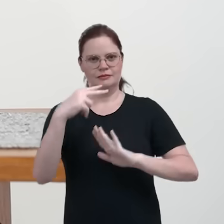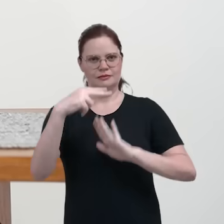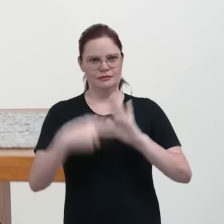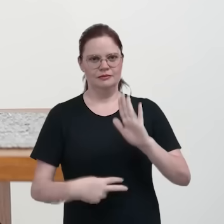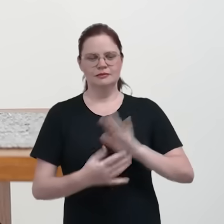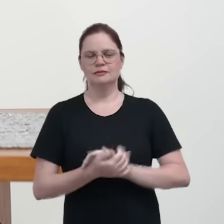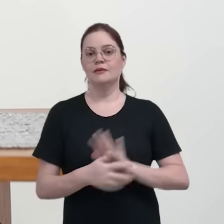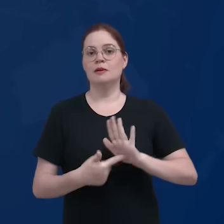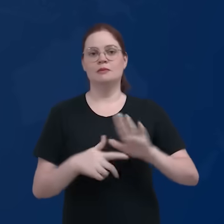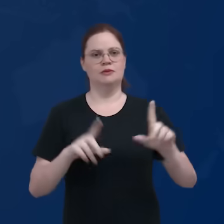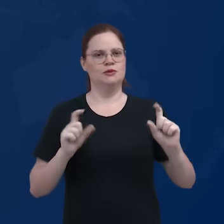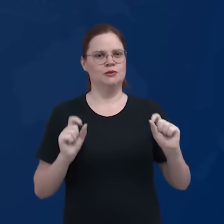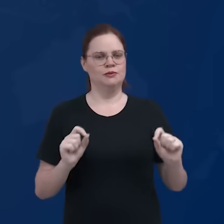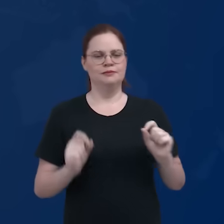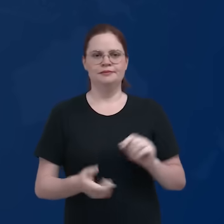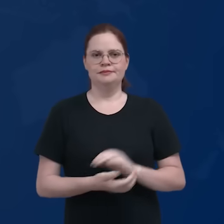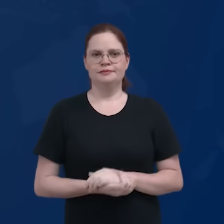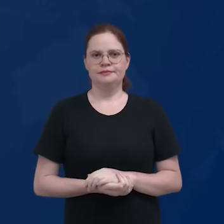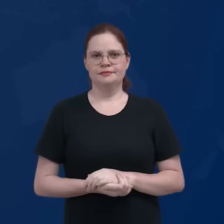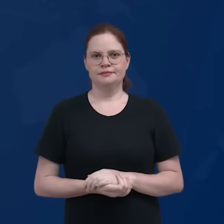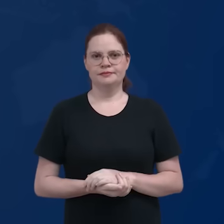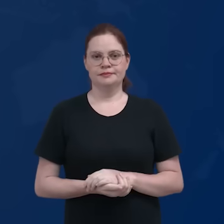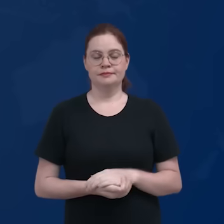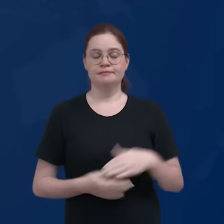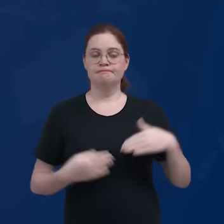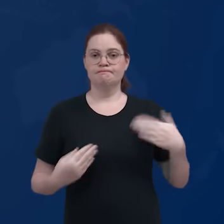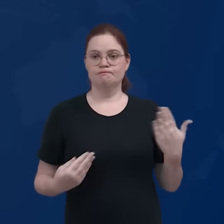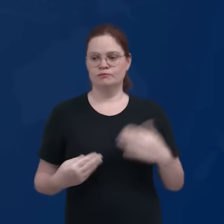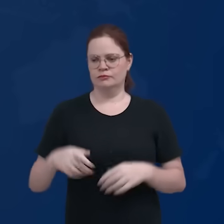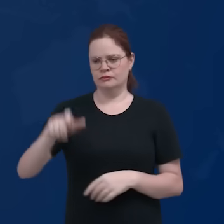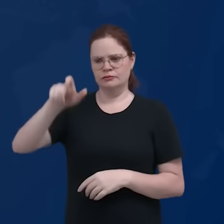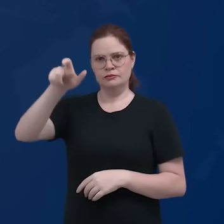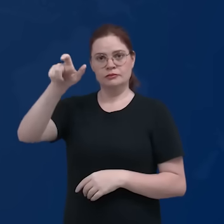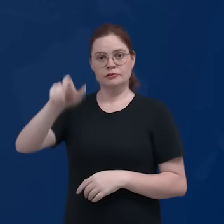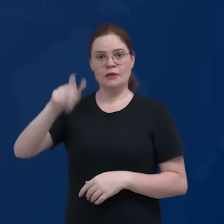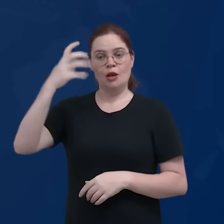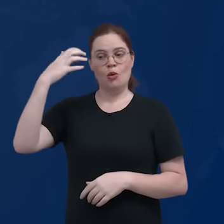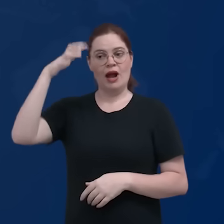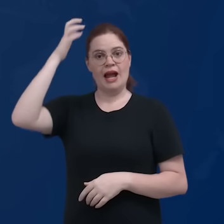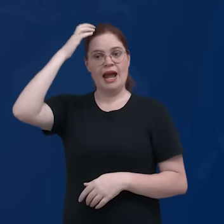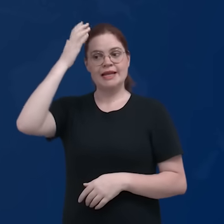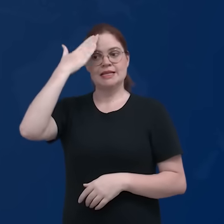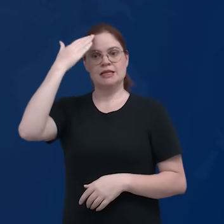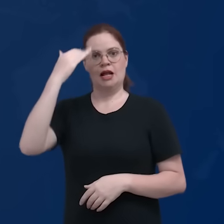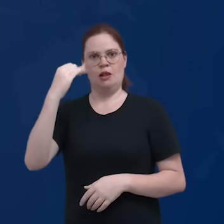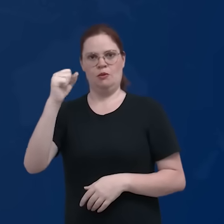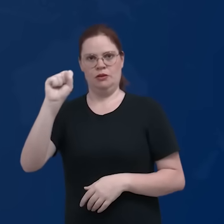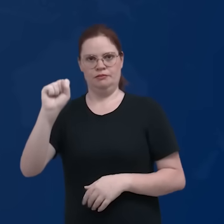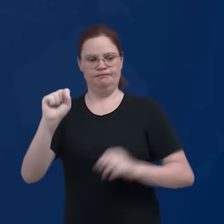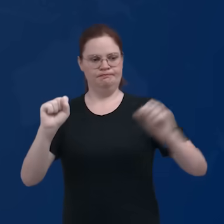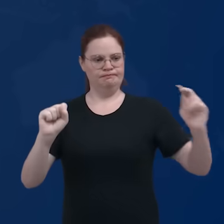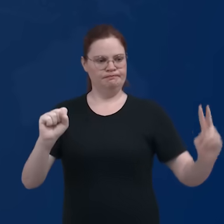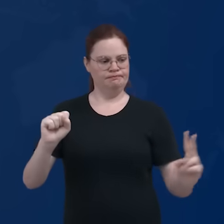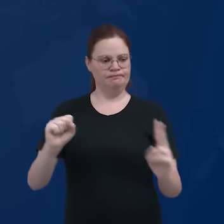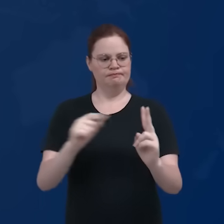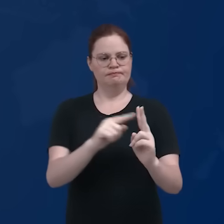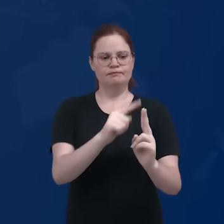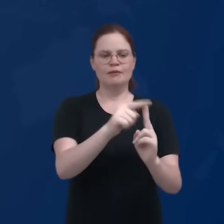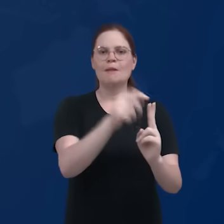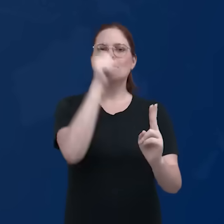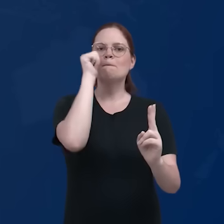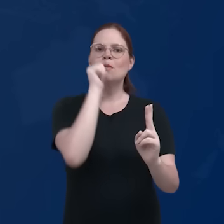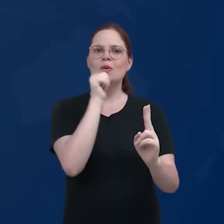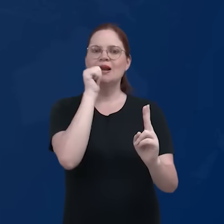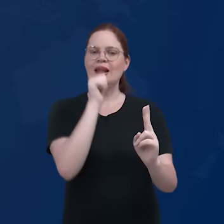que diz exatamente assim. E disse-lhe uma das mulheres: Ah, Senhor